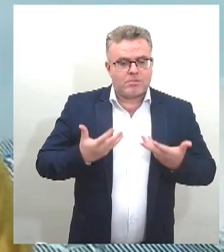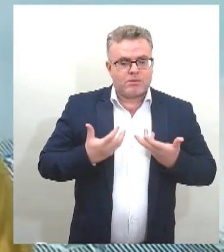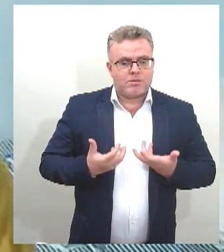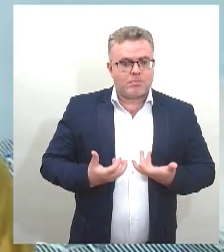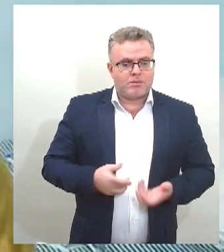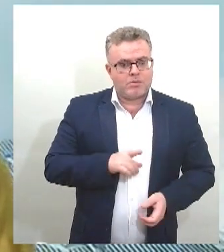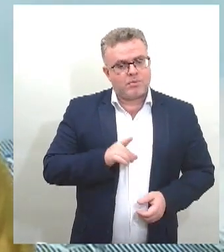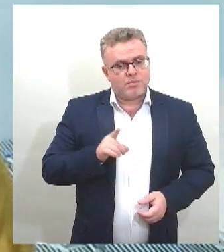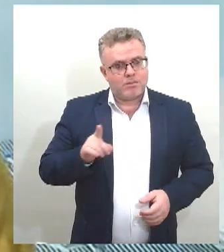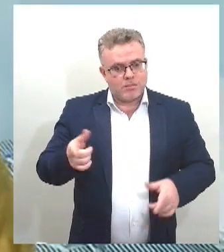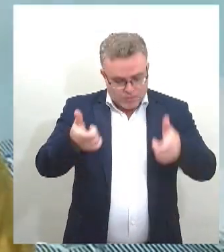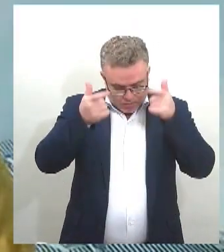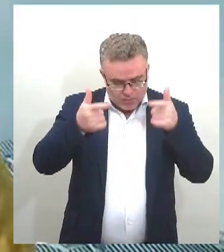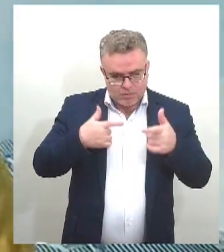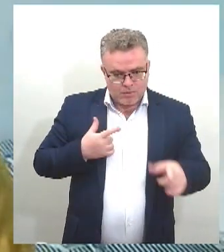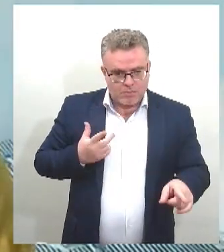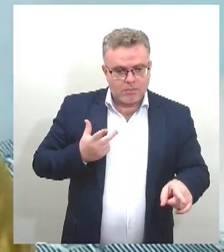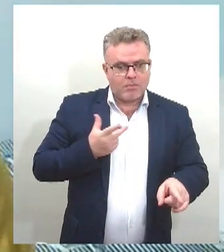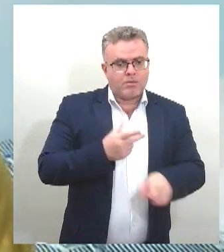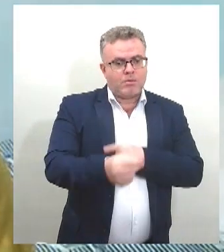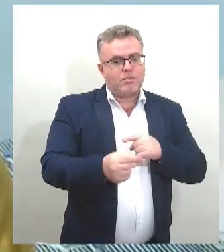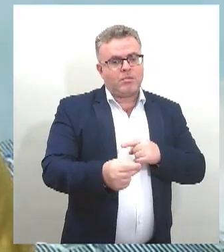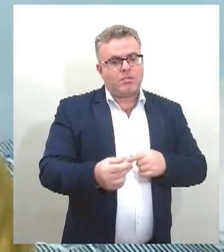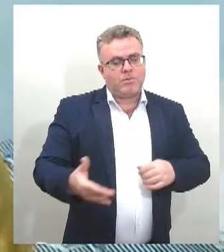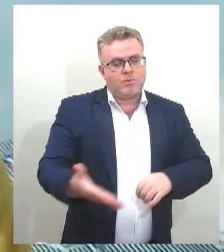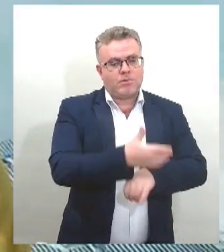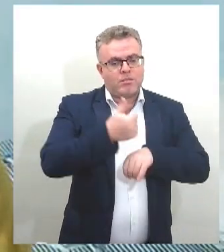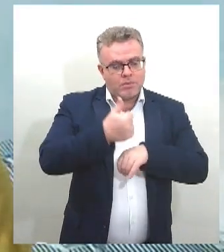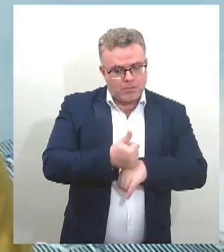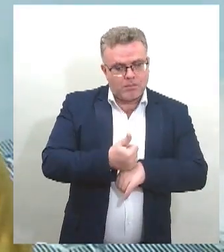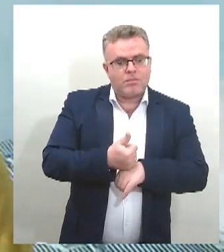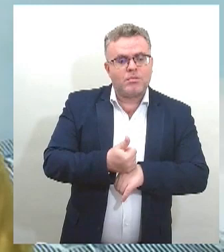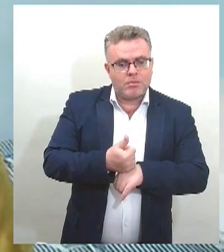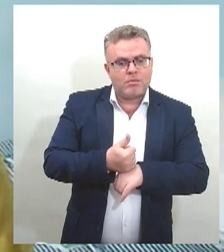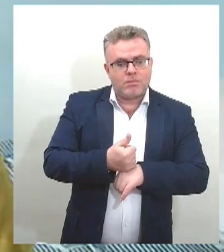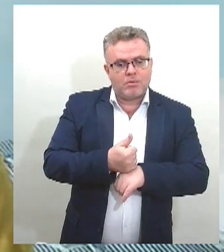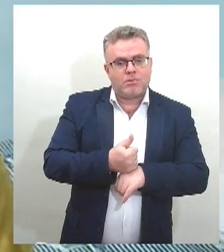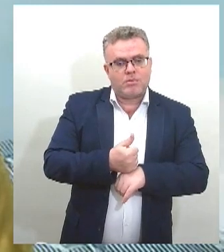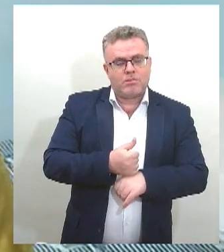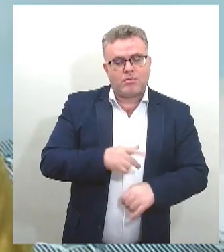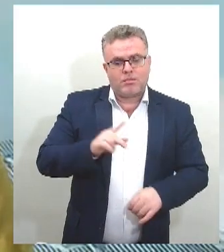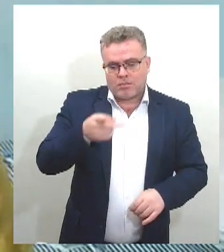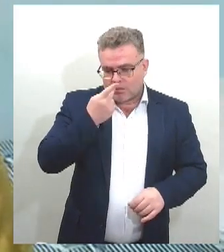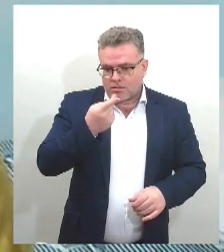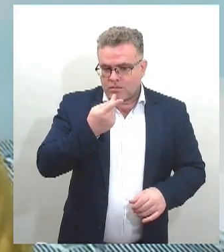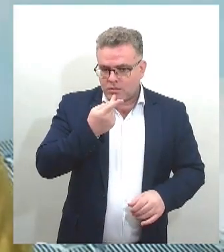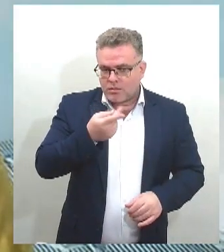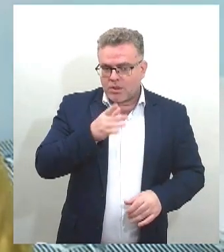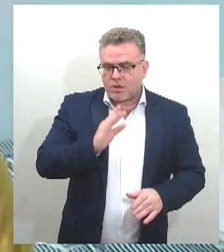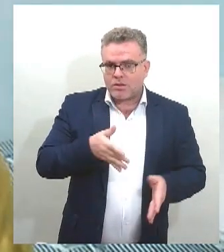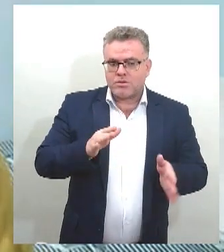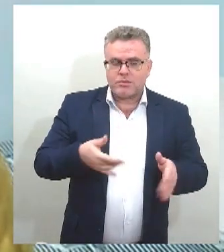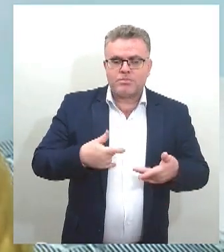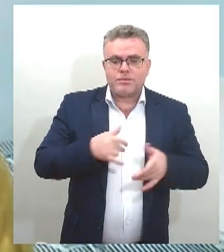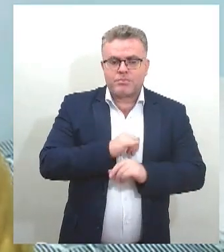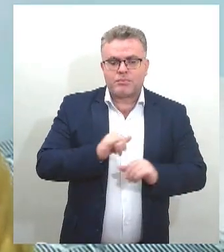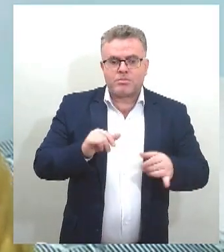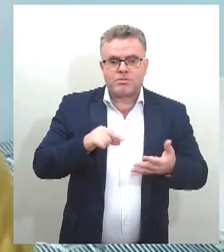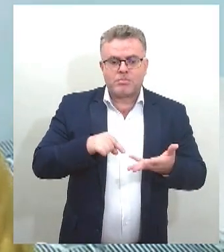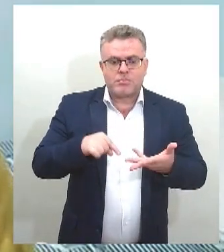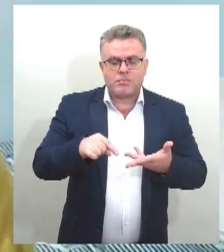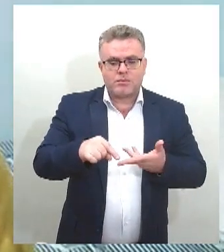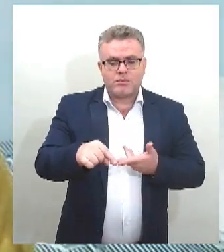e efetivaram o golpe, tá? Mas é como você acabou de falar, foram vários fatores que levaram a isso.